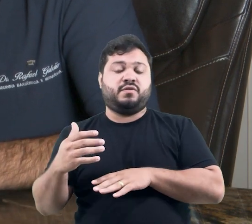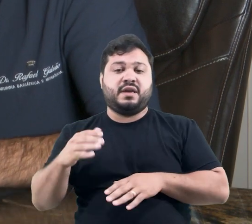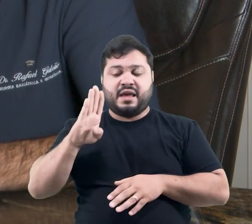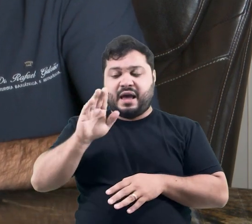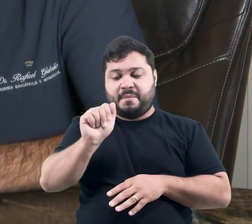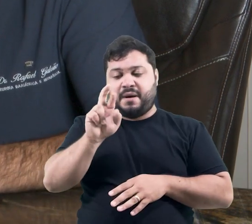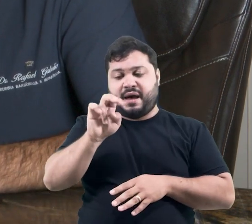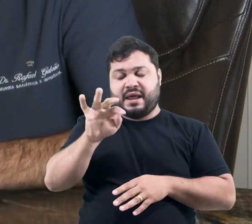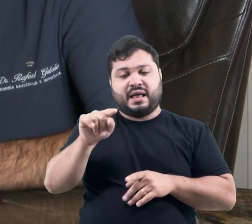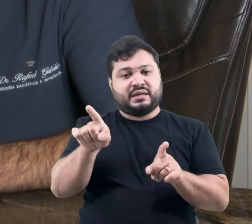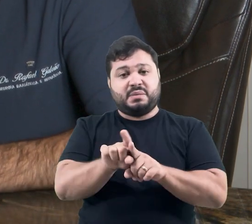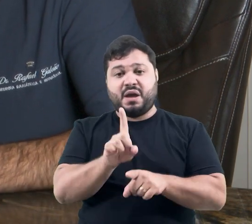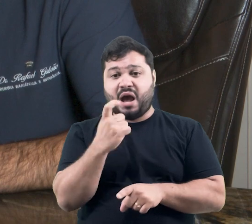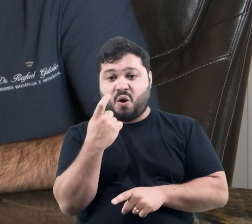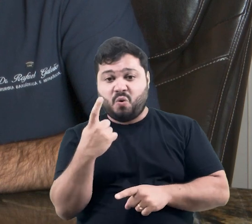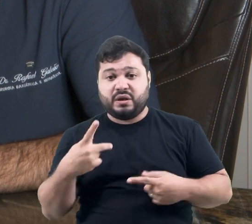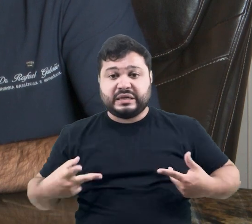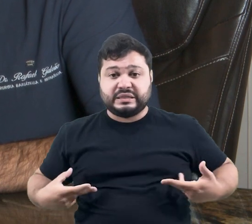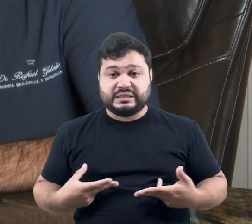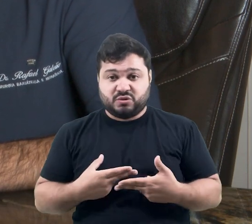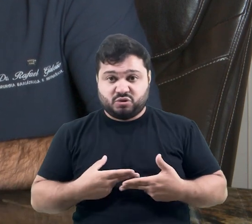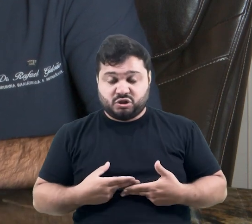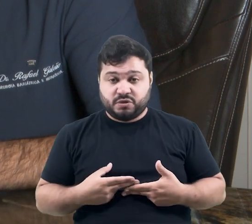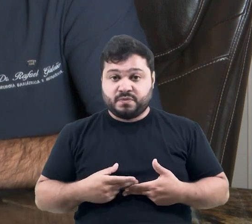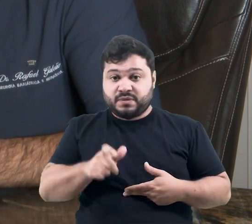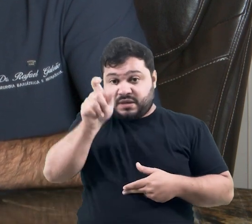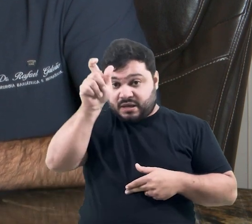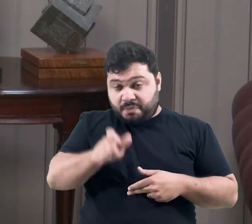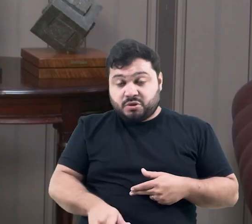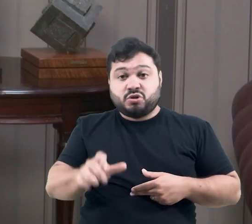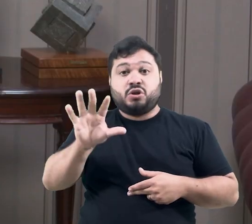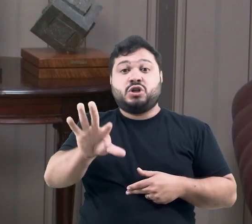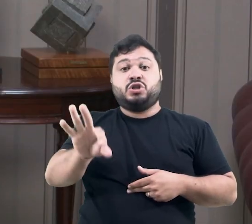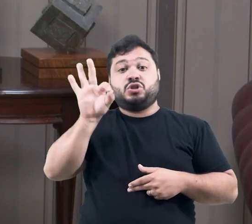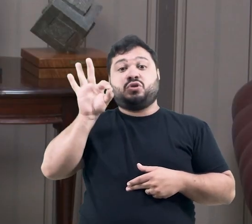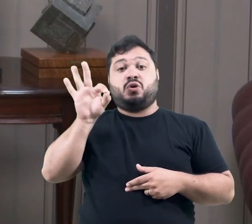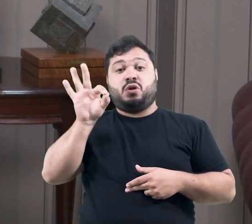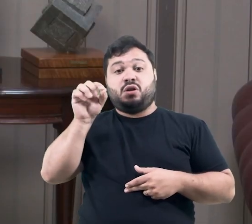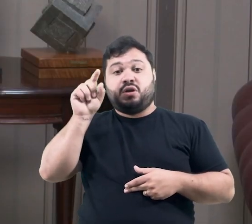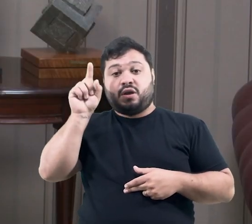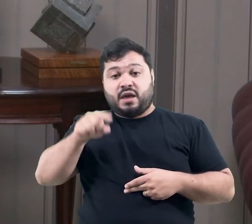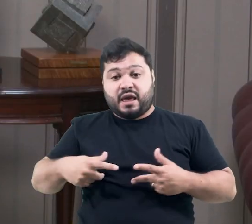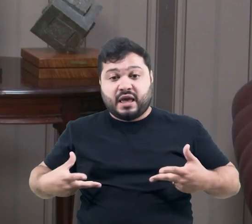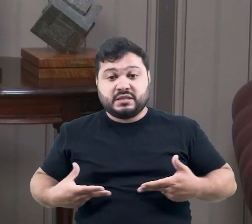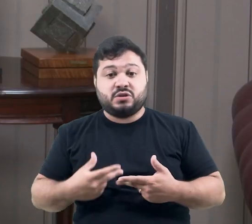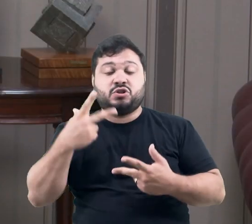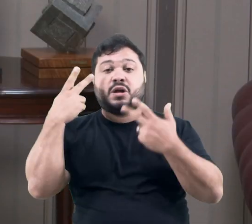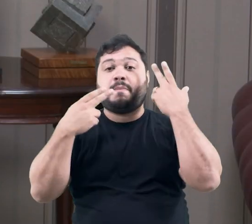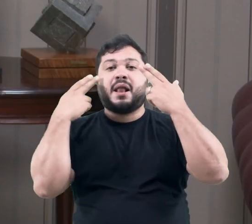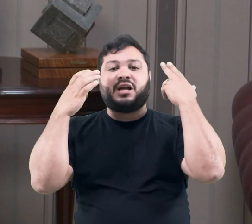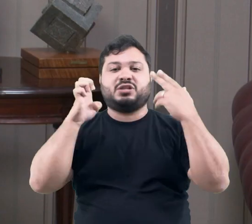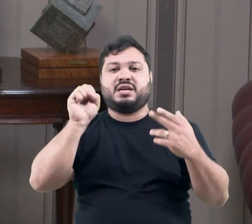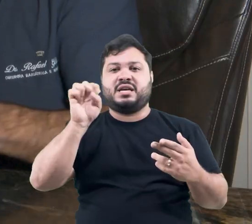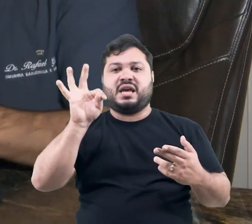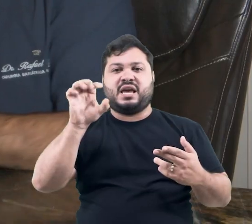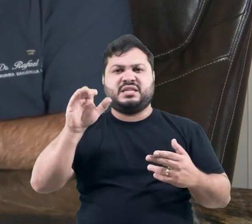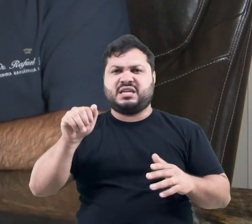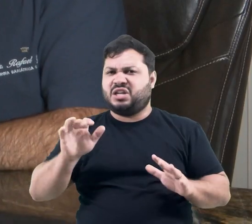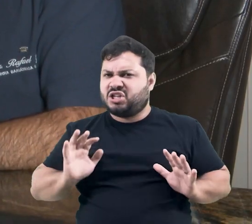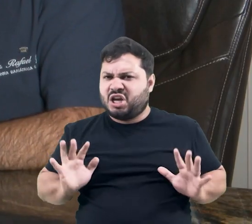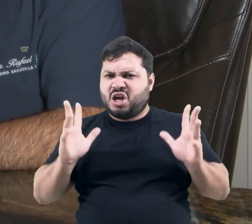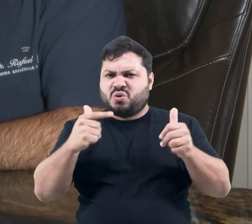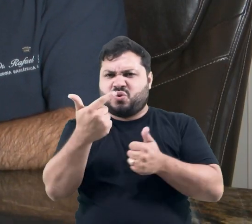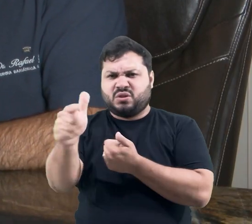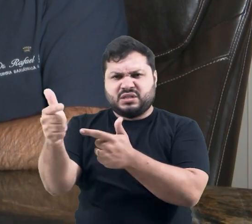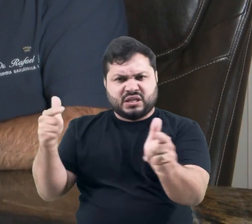E a bariátrica não é diferente. A única cirurgia onde o paciente define a indicação, chama-se cirurgia plástica estética. Todas